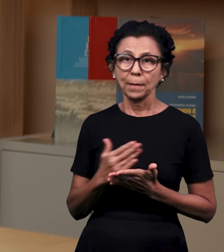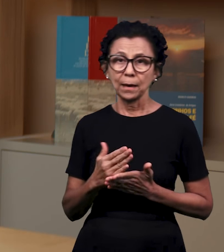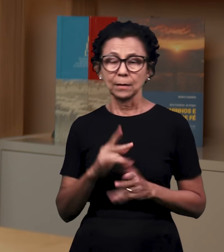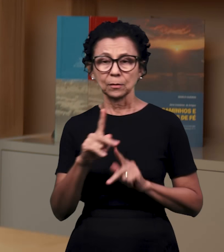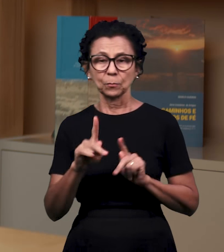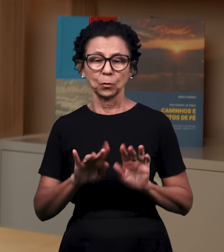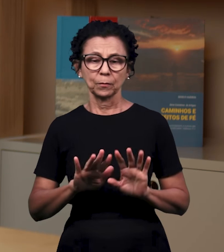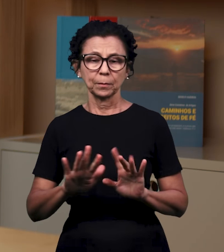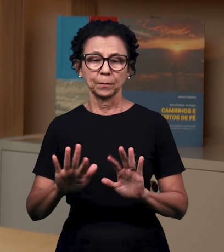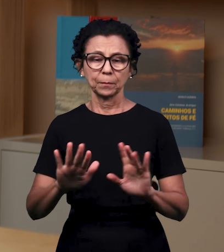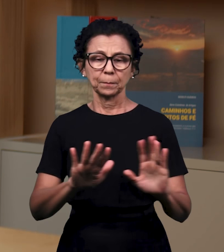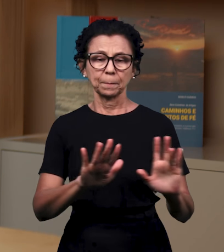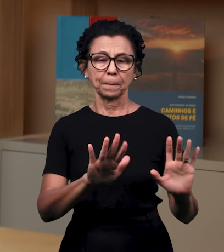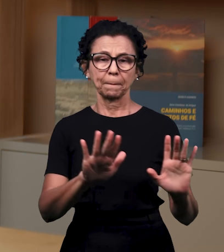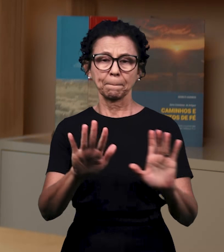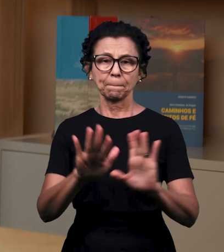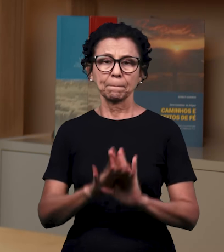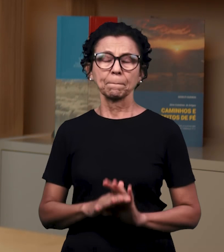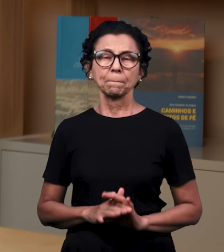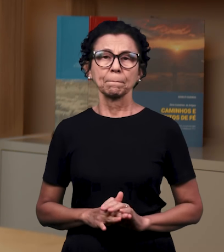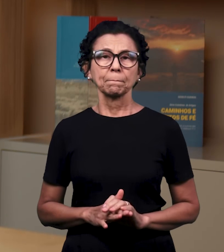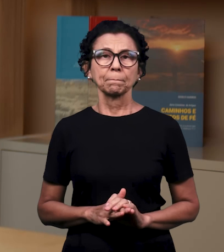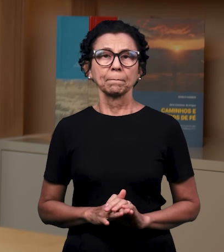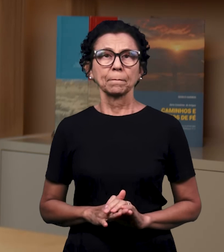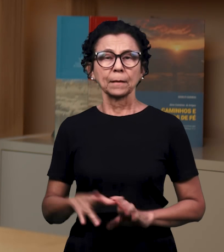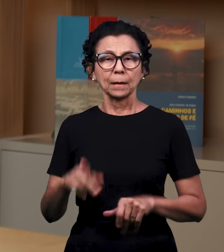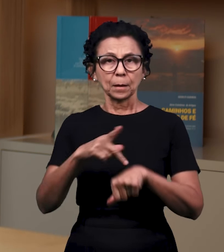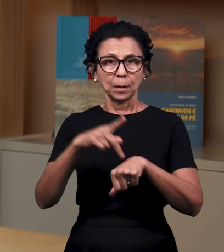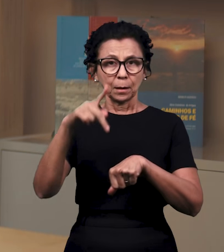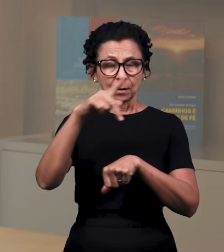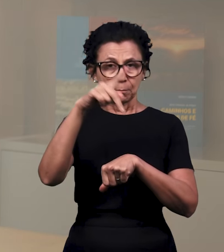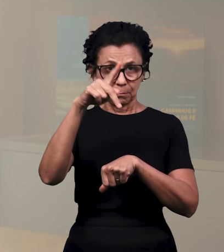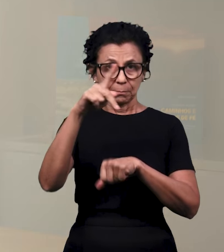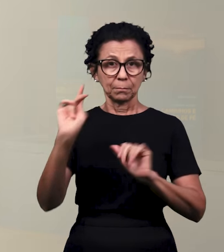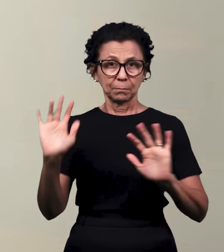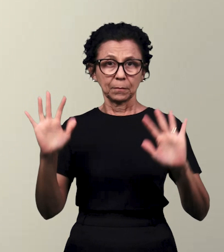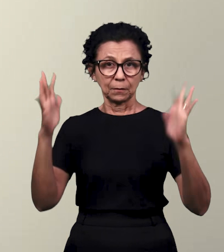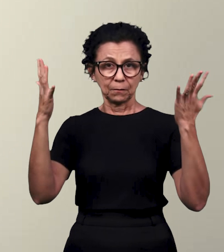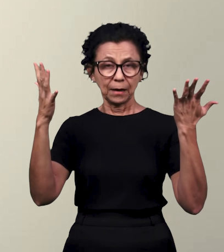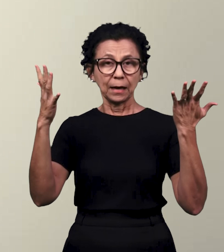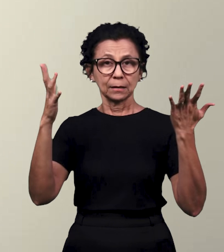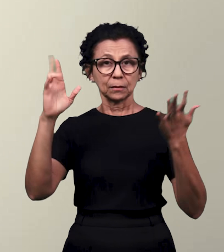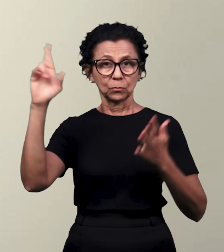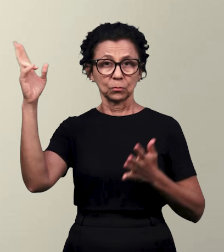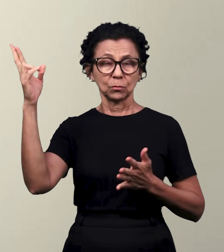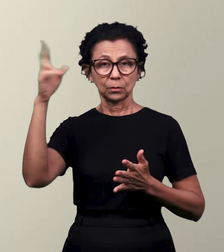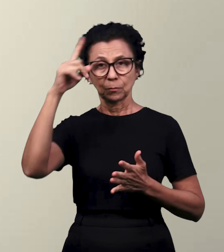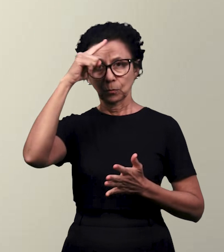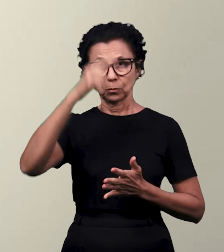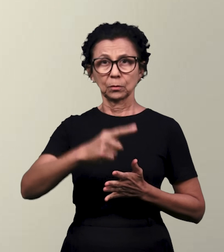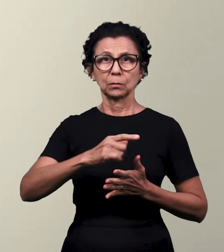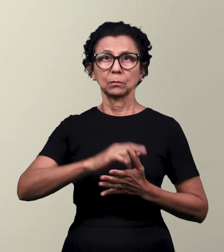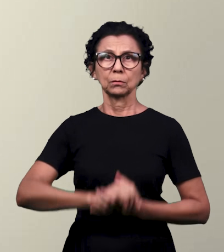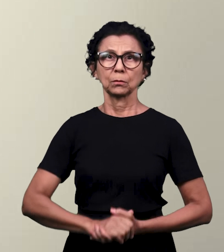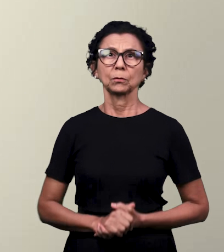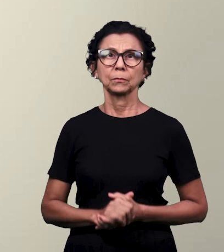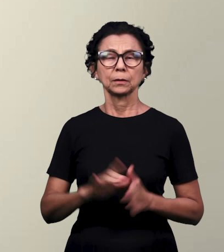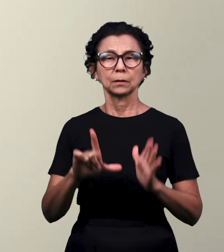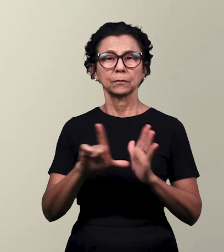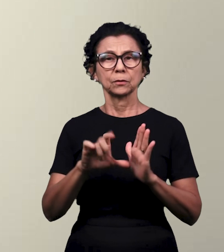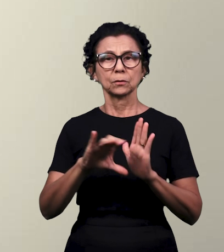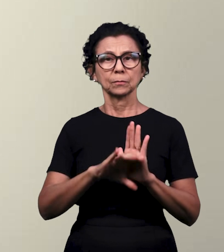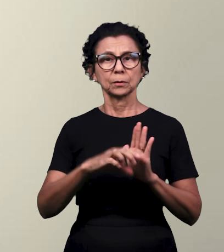né? E a festa da Páscoa, que foi a primeira que o Senhor orientou, que está no slide seguinte, lá em Levíticos 23, 5, o